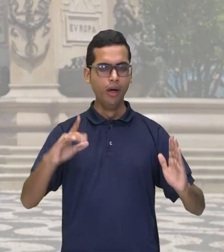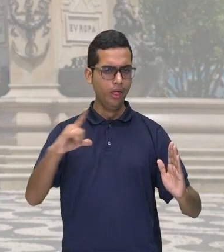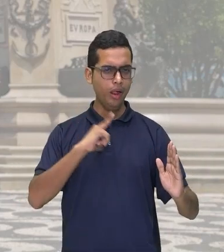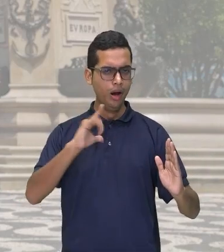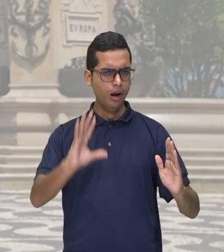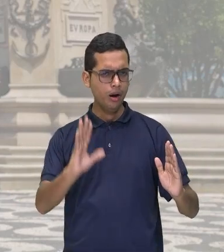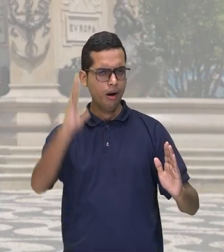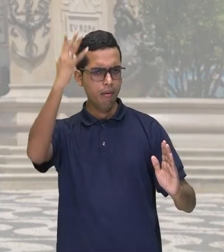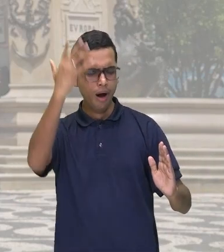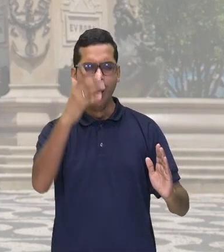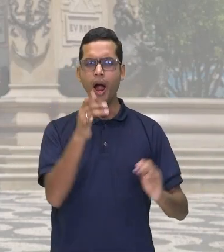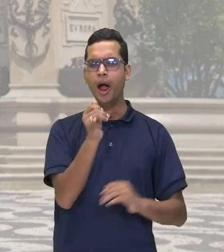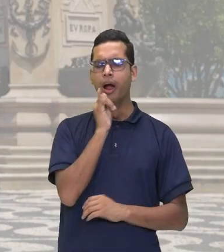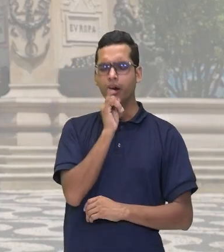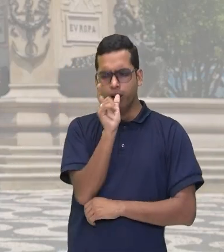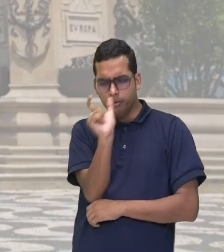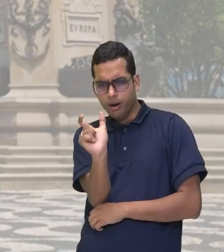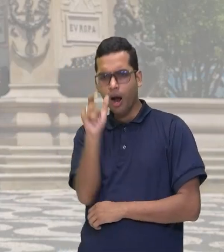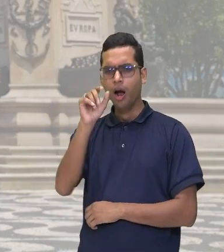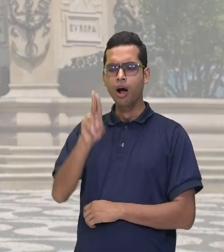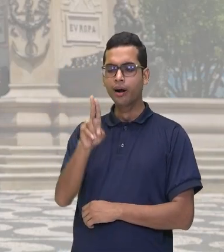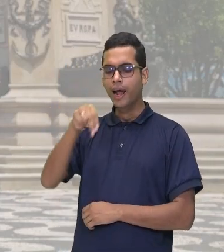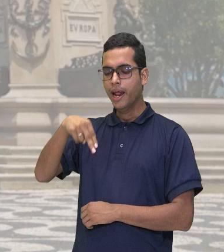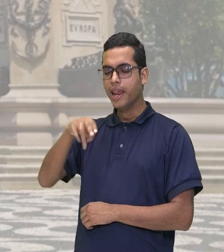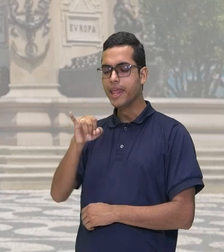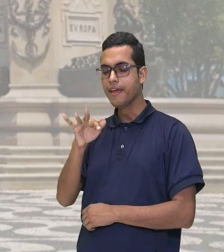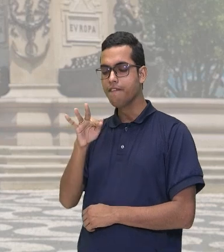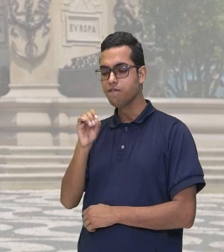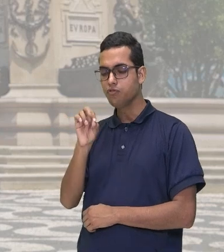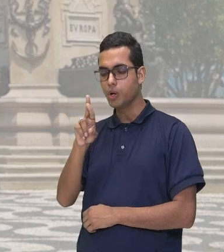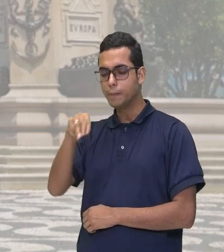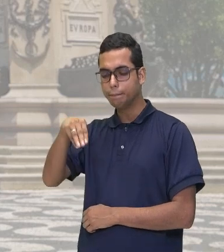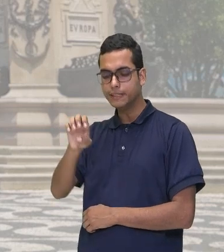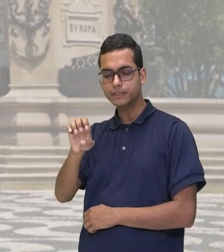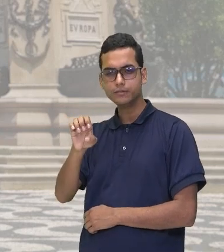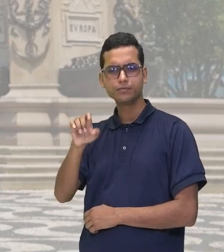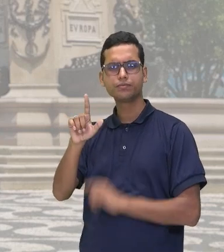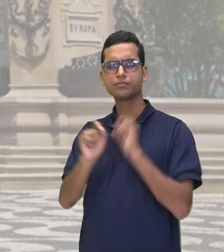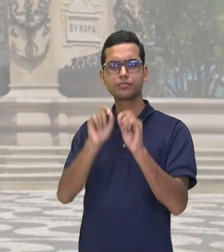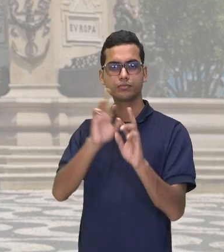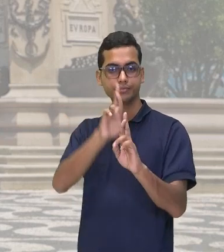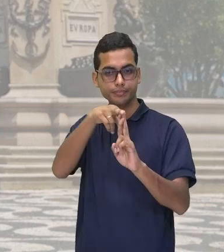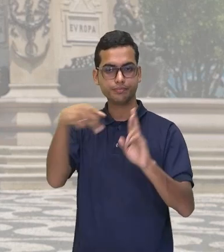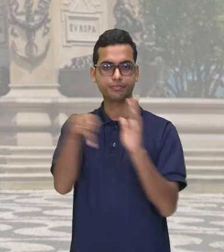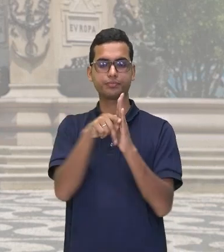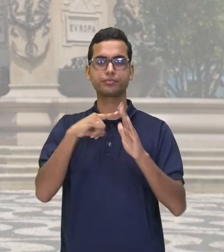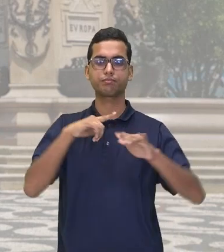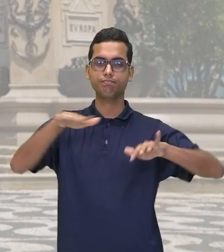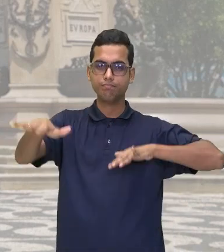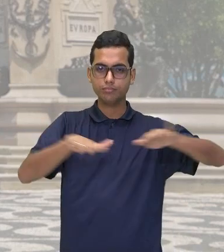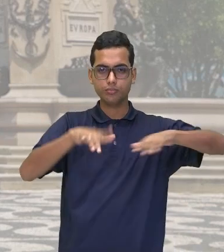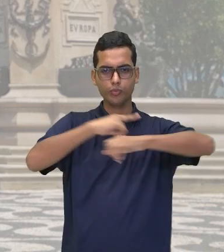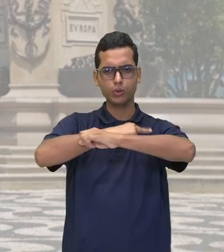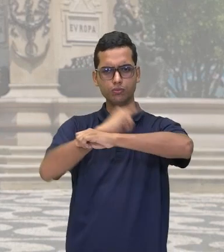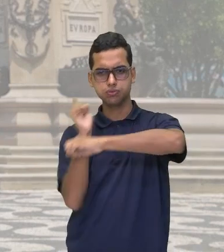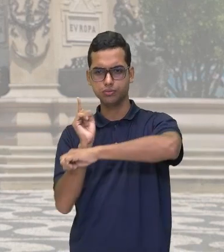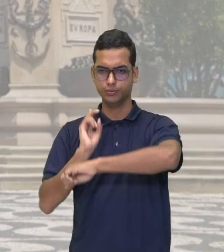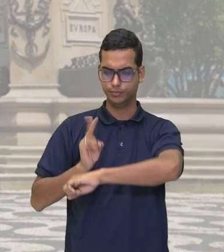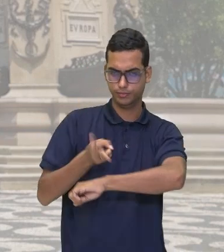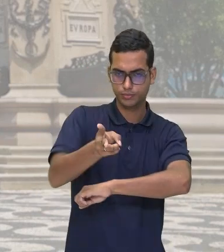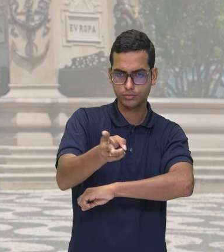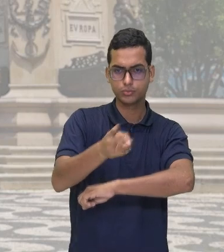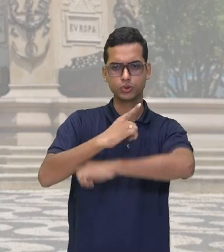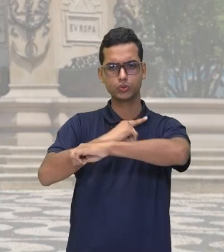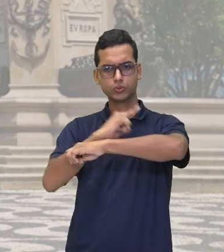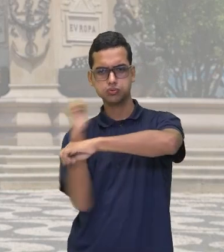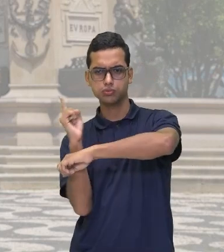a palavra uniforme, ela me remete o quê? Um movimento uniforme que a velocidade ela é